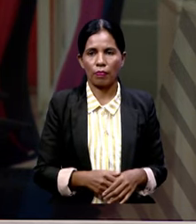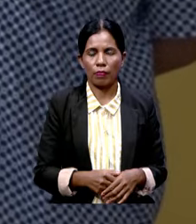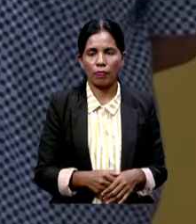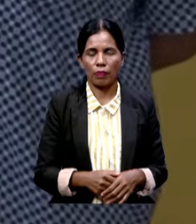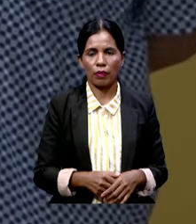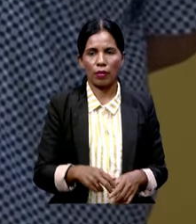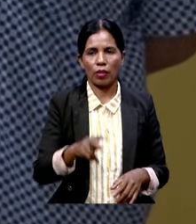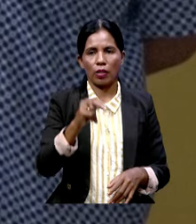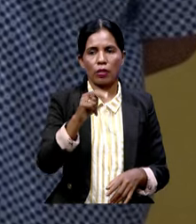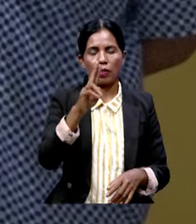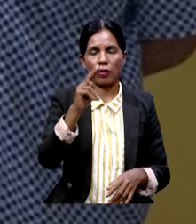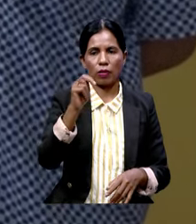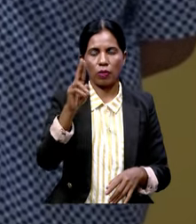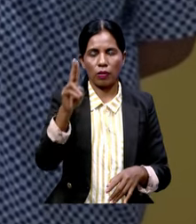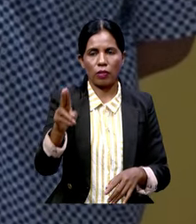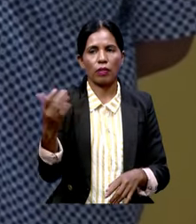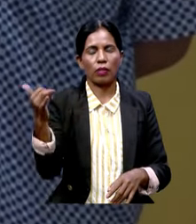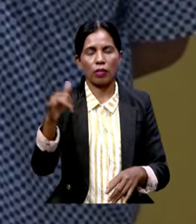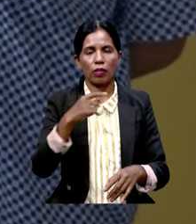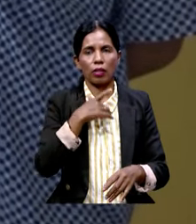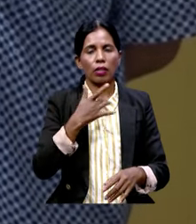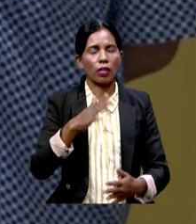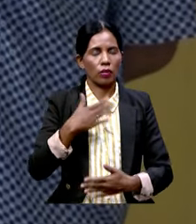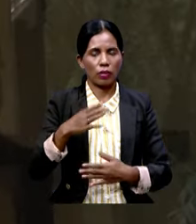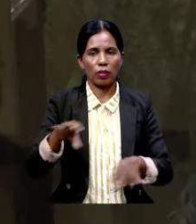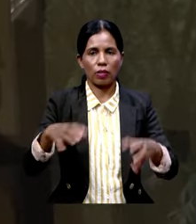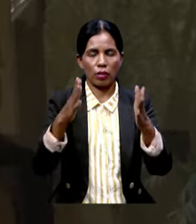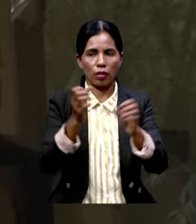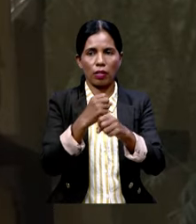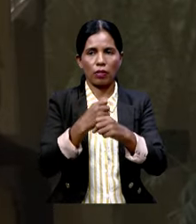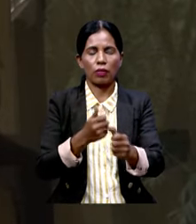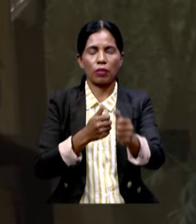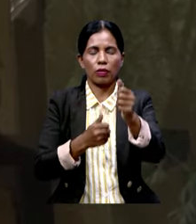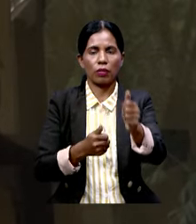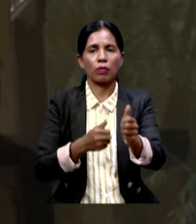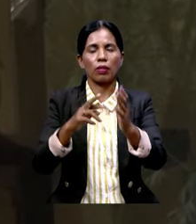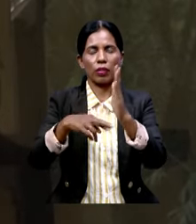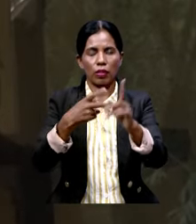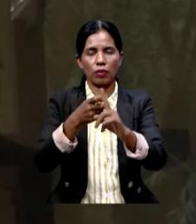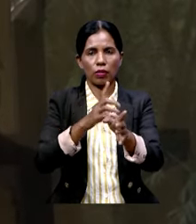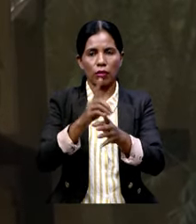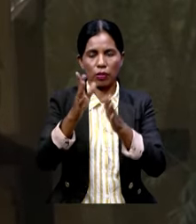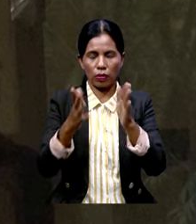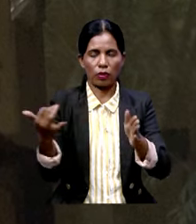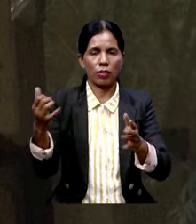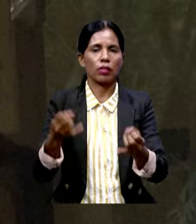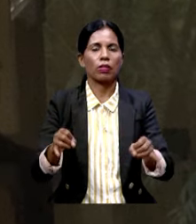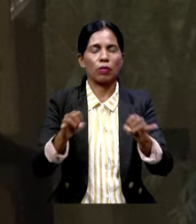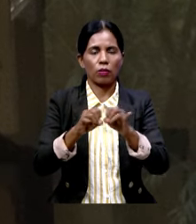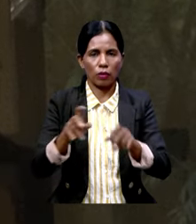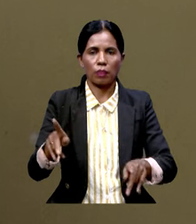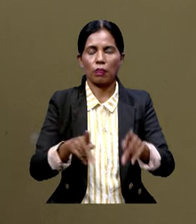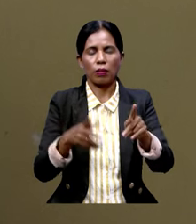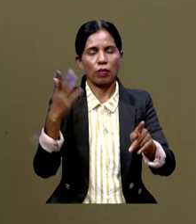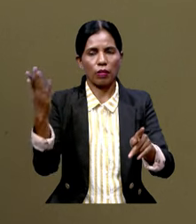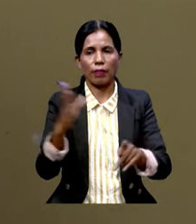Nuno Alves satu lamentação, né? Tama durante, né? Funcionário contratado Sira rala o serviço de orientação ao Conselho Superior Sira e Instituto Público refere, mas